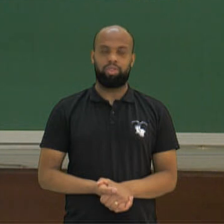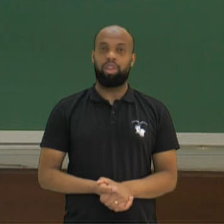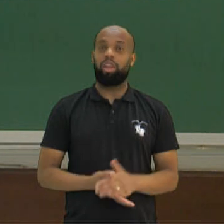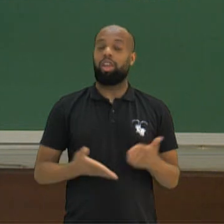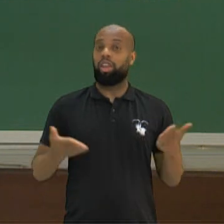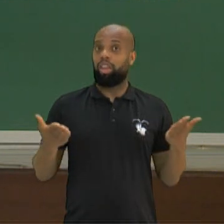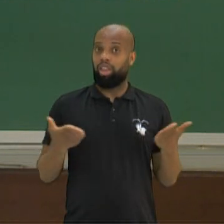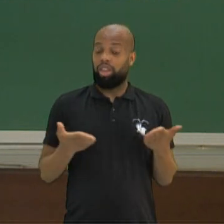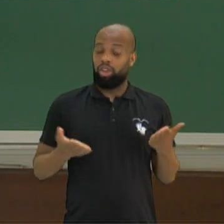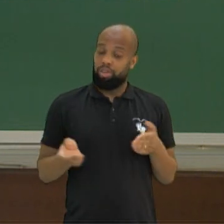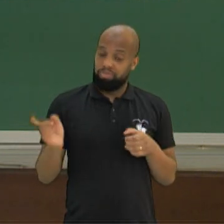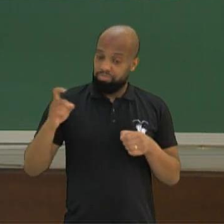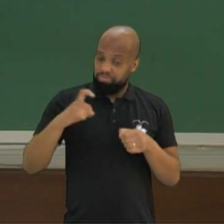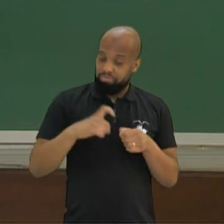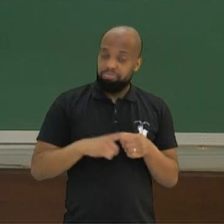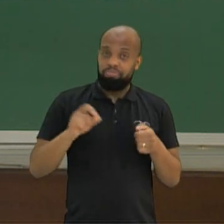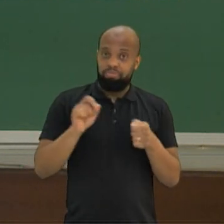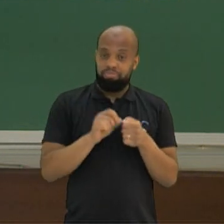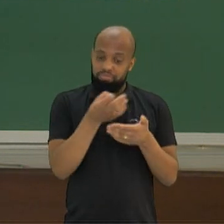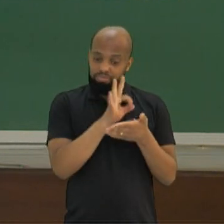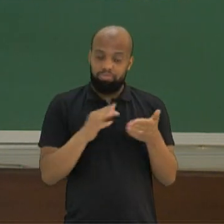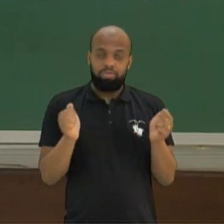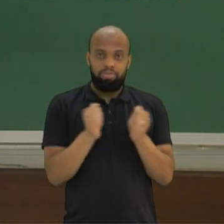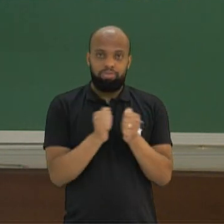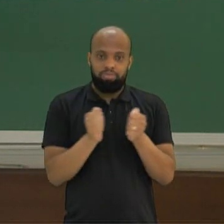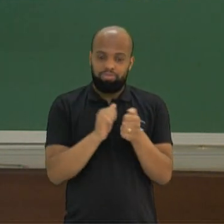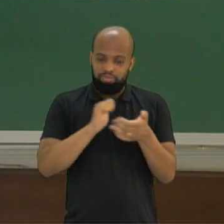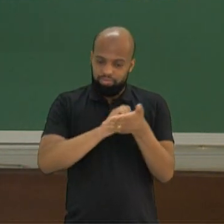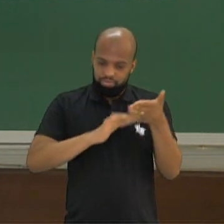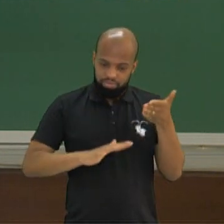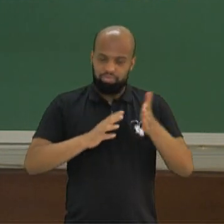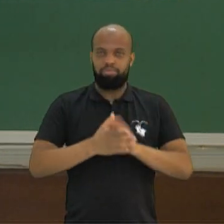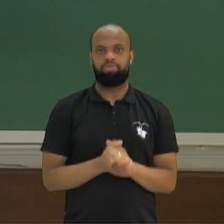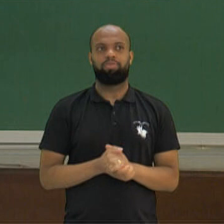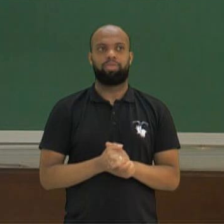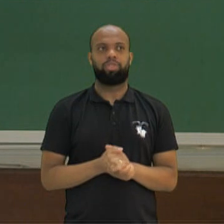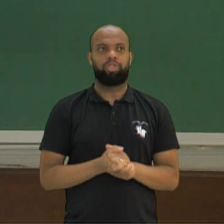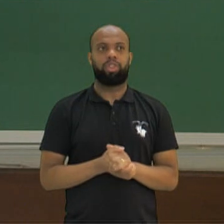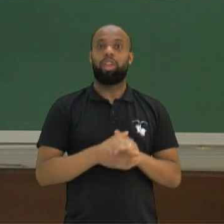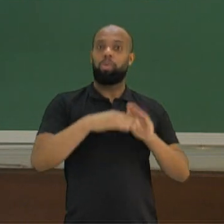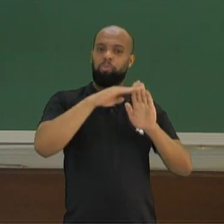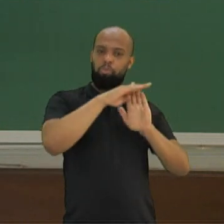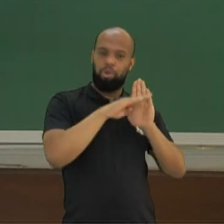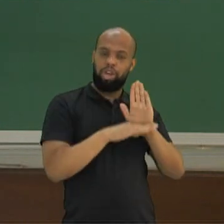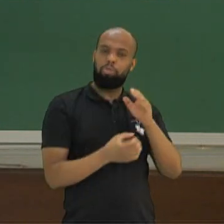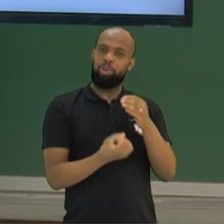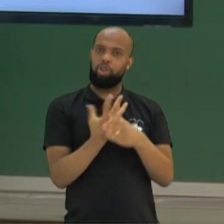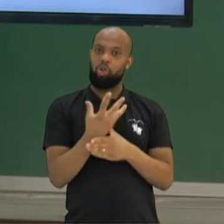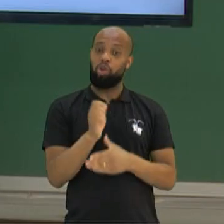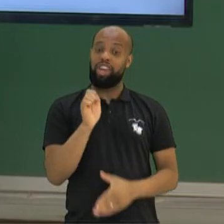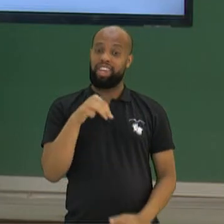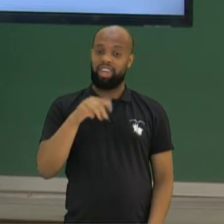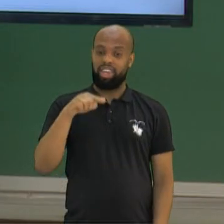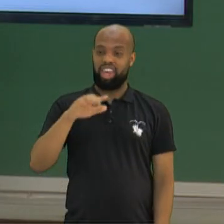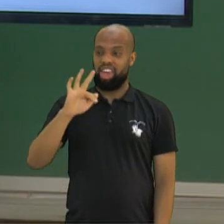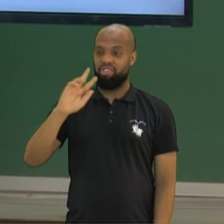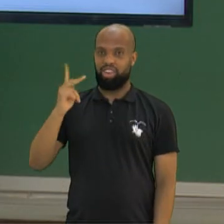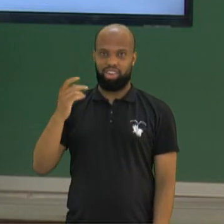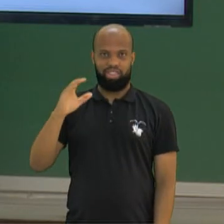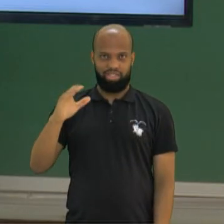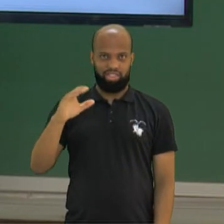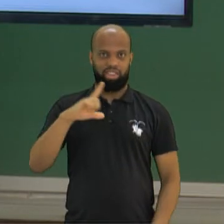Pessoal, voltamos aqui, vamos fazer a correção da nossa atividade, né? Que o programa criado por Fernando Henrique Cardoso